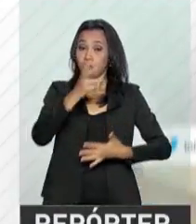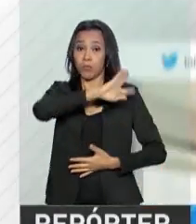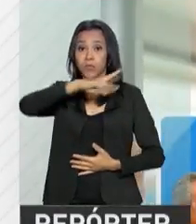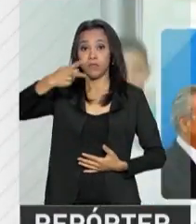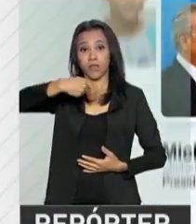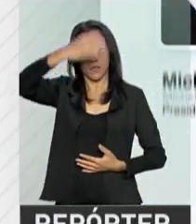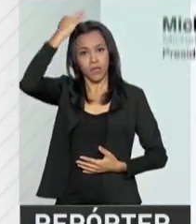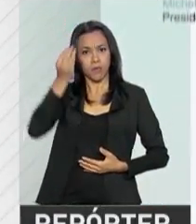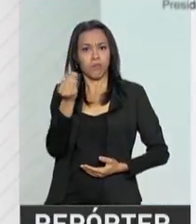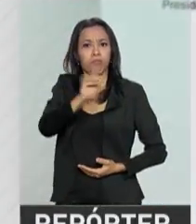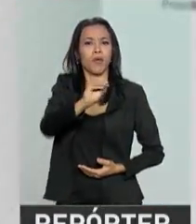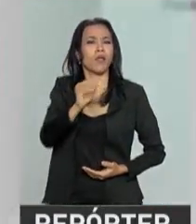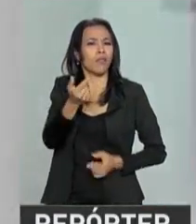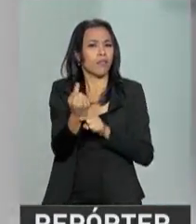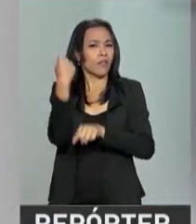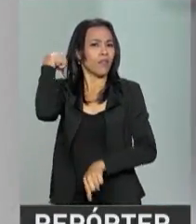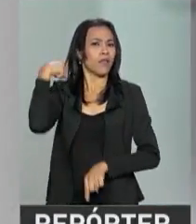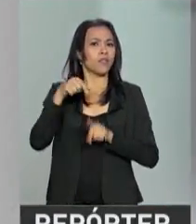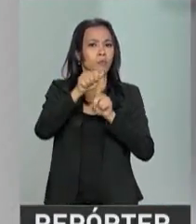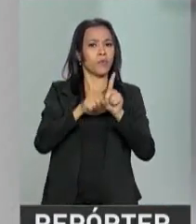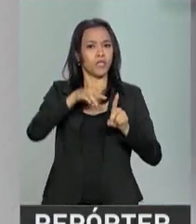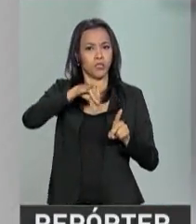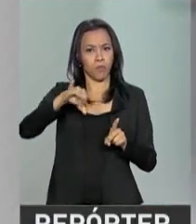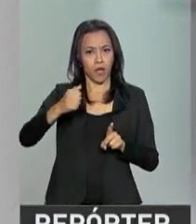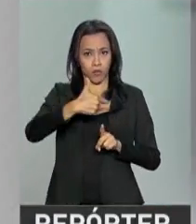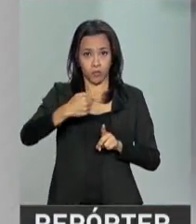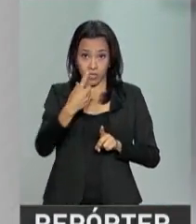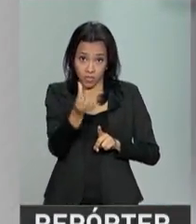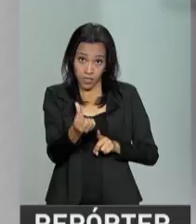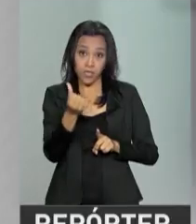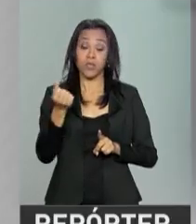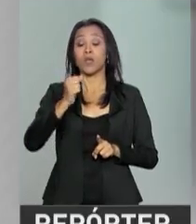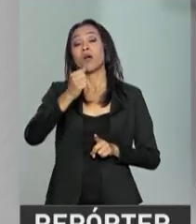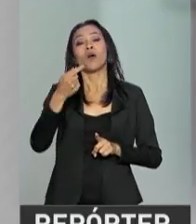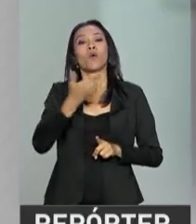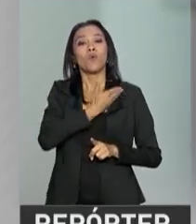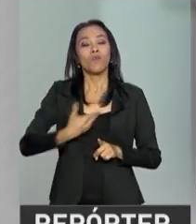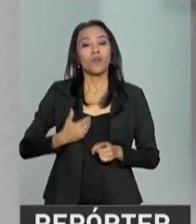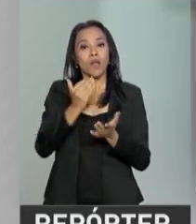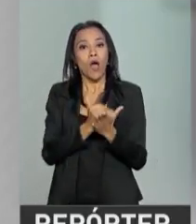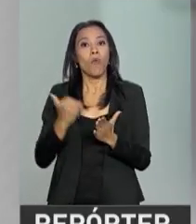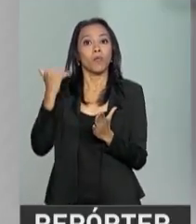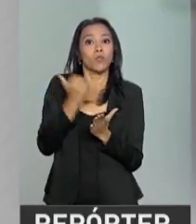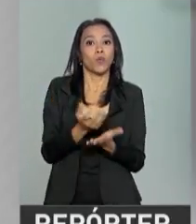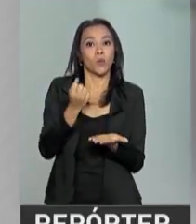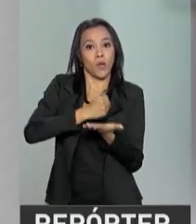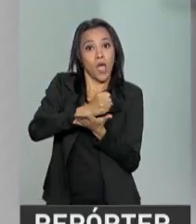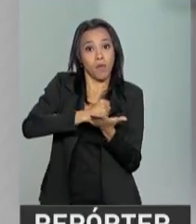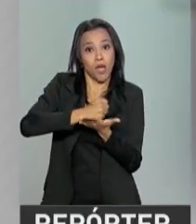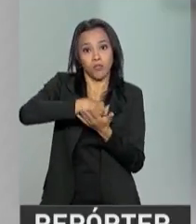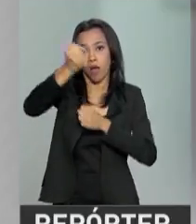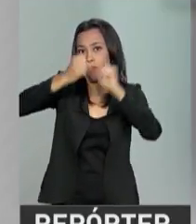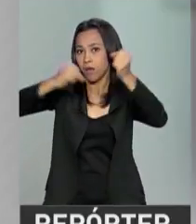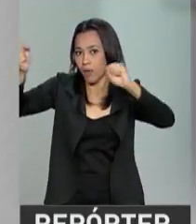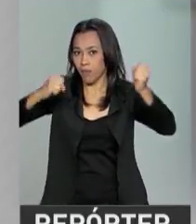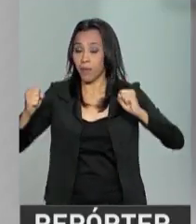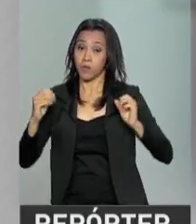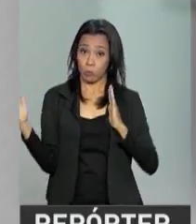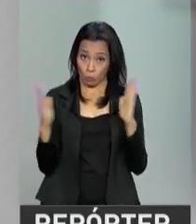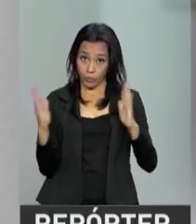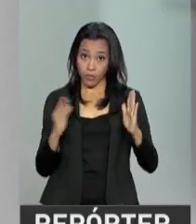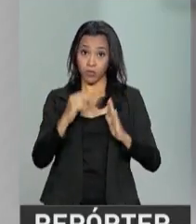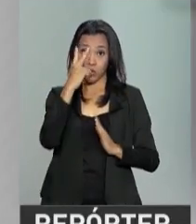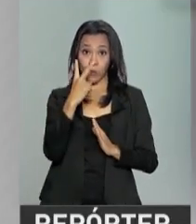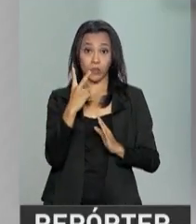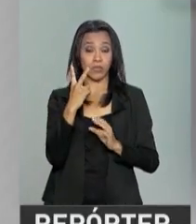maio de 2016, o governo aumentou a distribuição de remédios de graça pelo programa Farmácia Popular. Em 2 anos, o crescimento